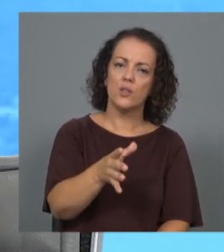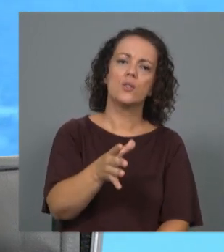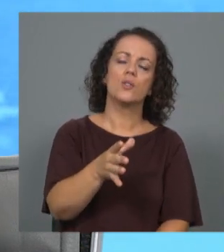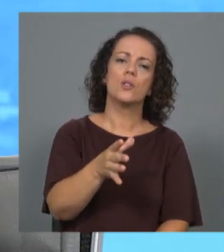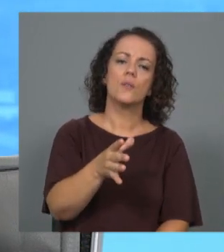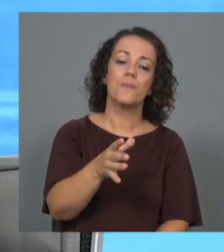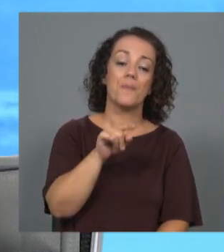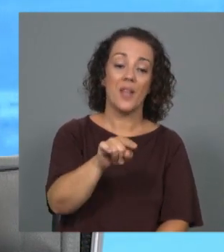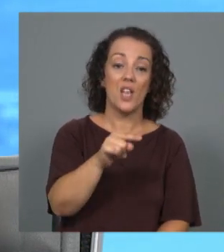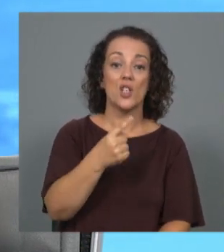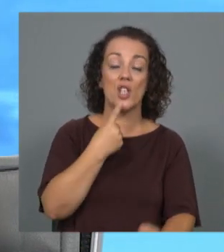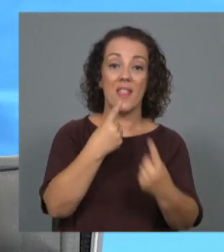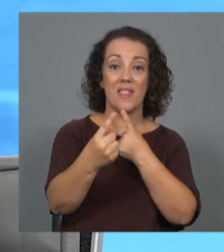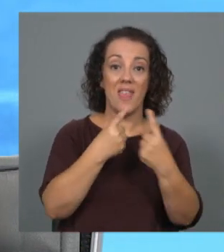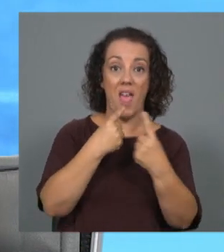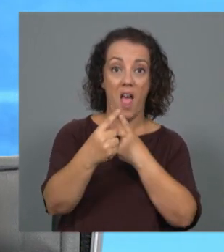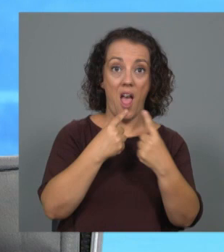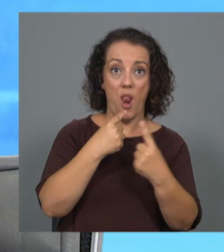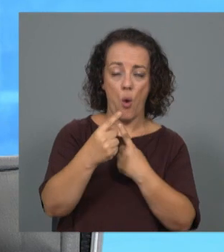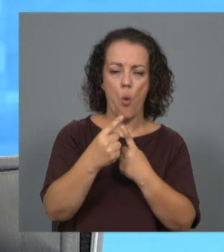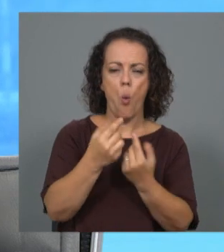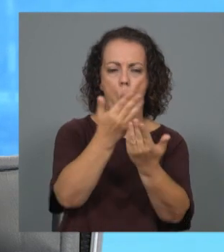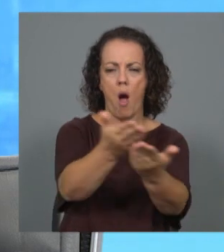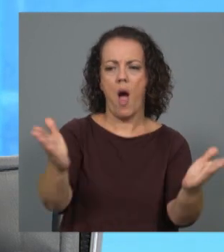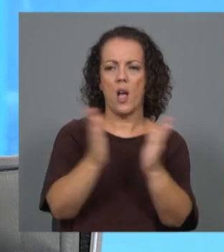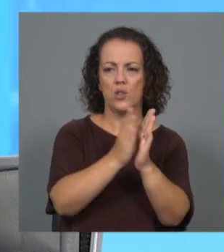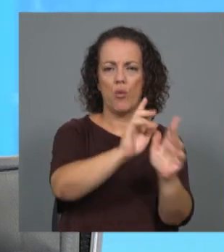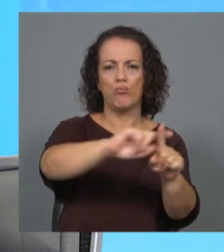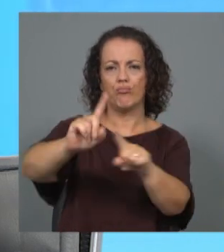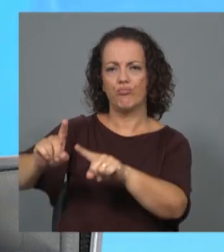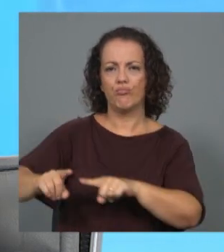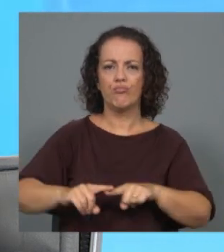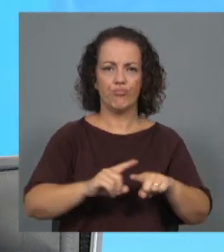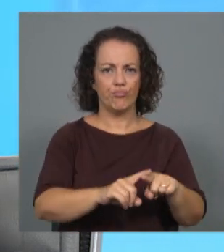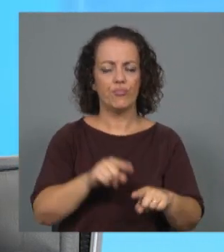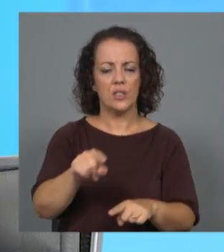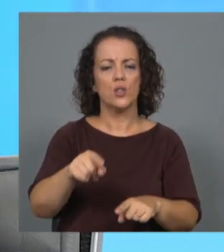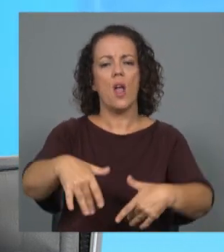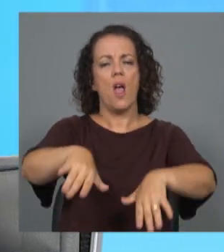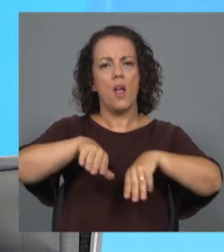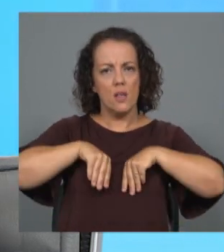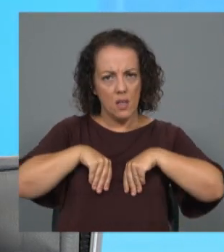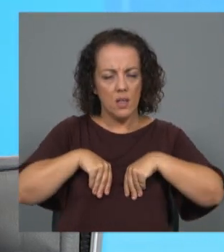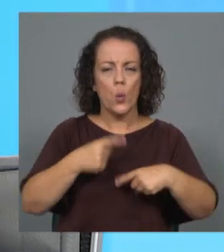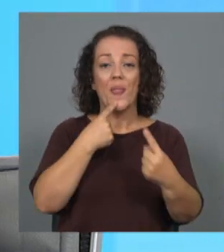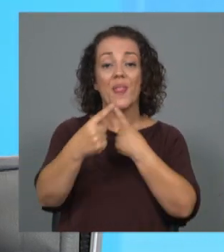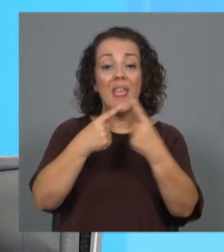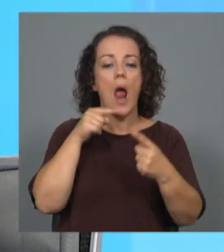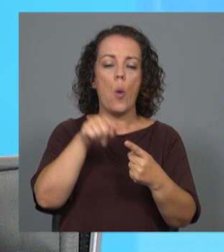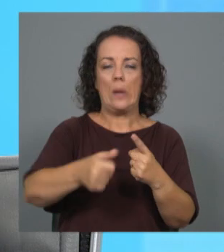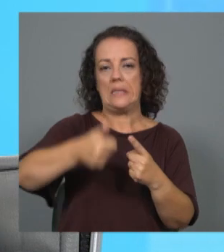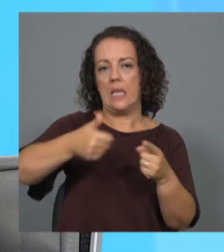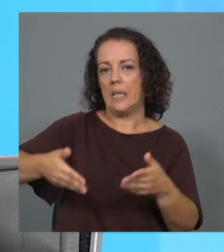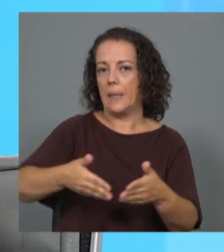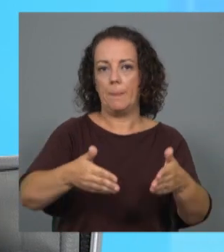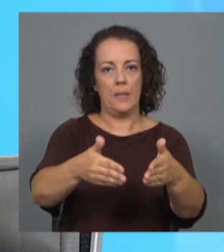o diálogo, no encontro com a imensa variedade de religiões, deve adotar sempre a cultura do diálogo como caminho,